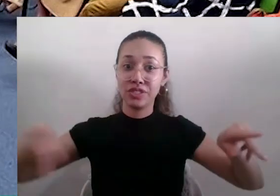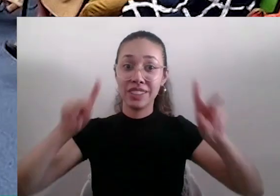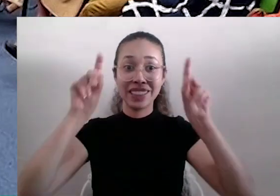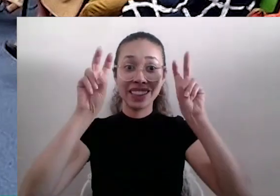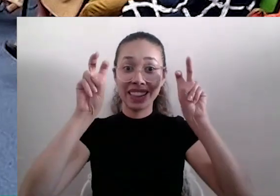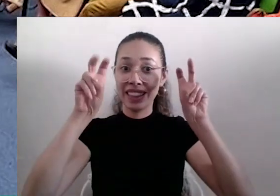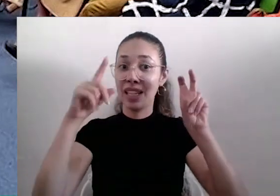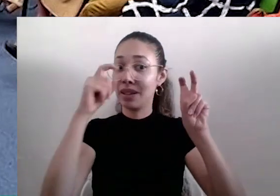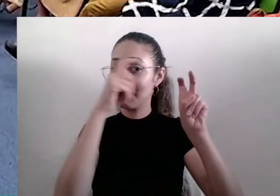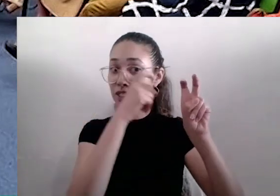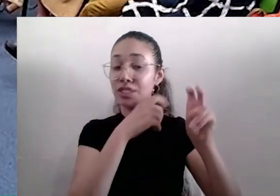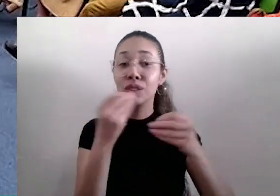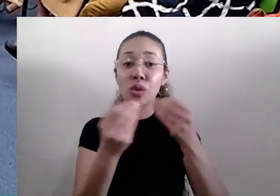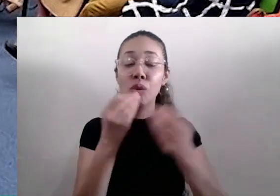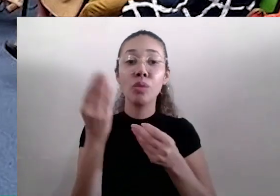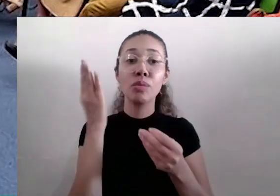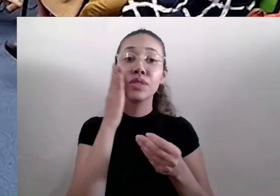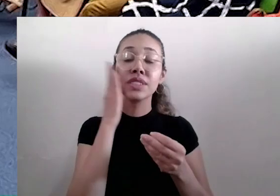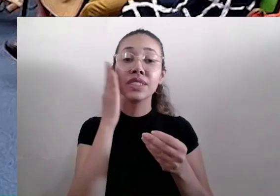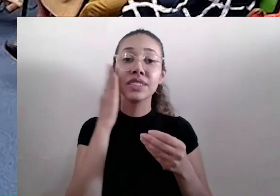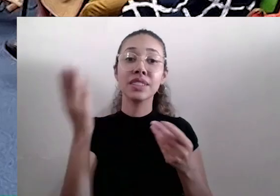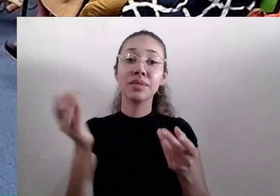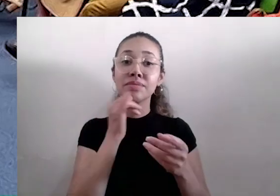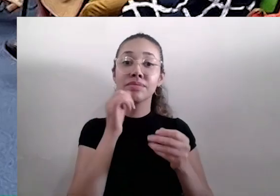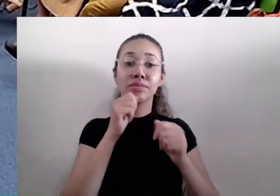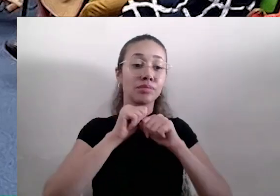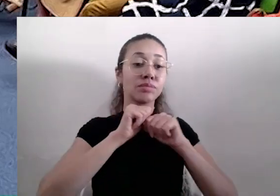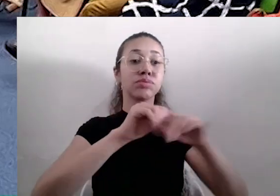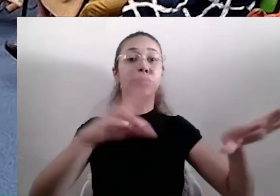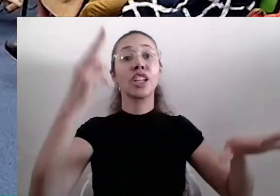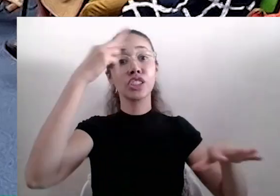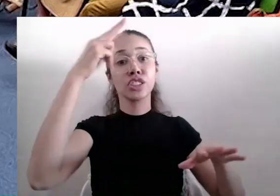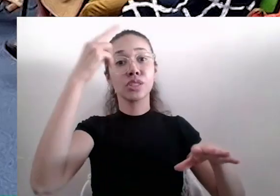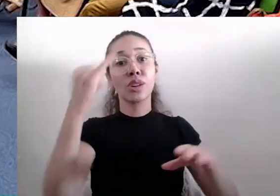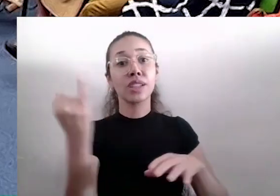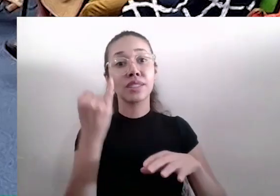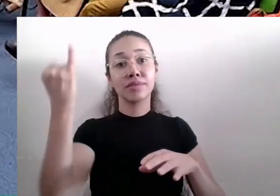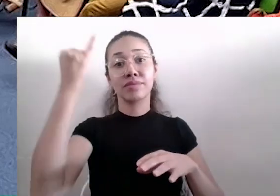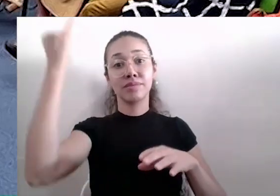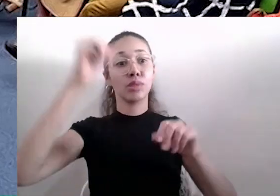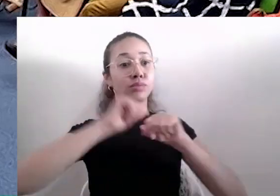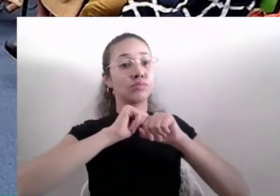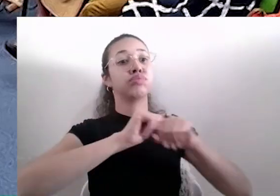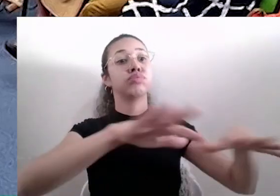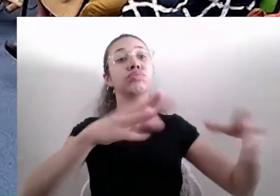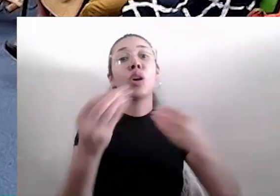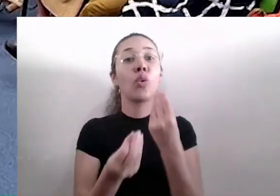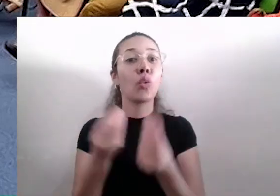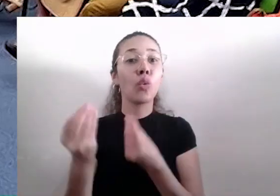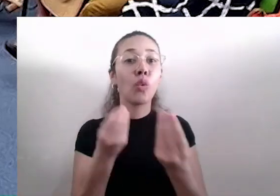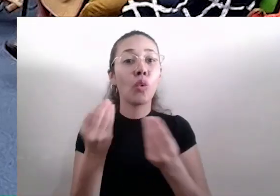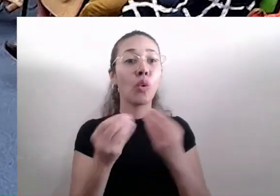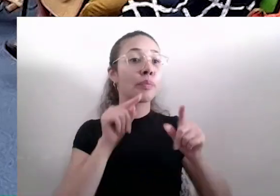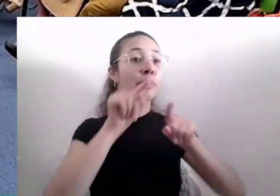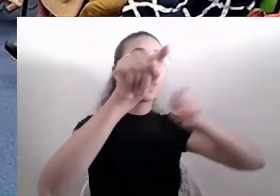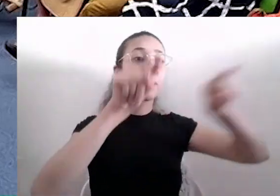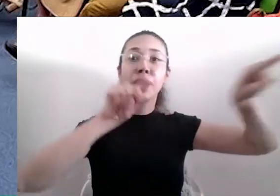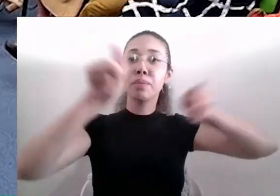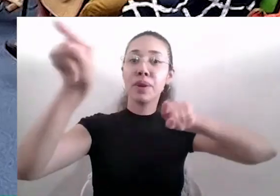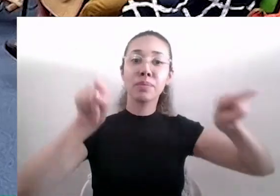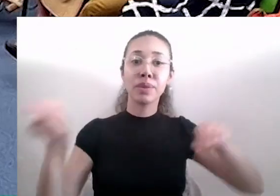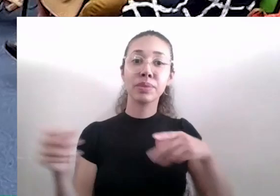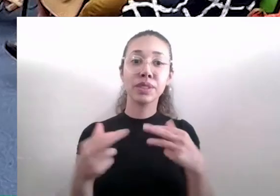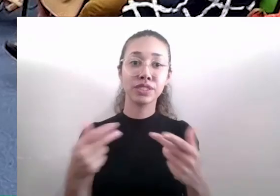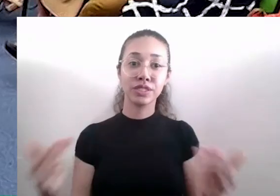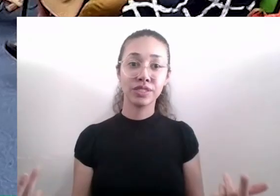Então como que a gente faz para levar histórias tão importantes assuntos tão importantes para fora dessa bolha que eu